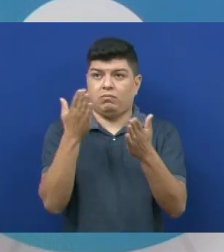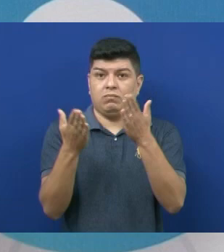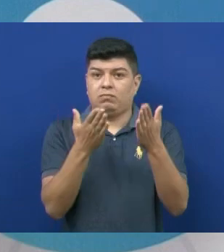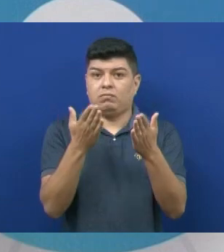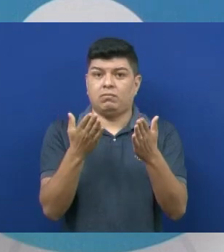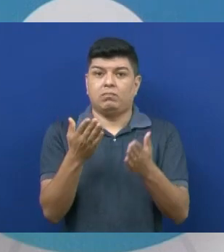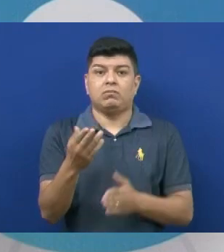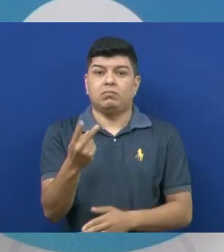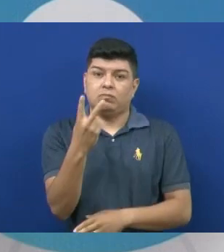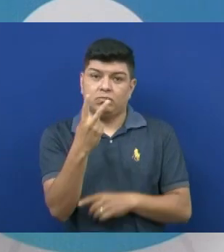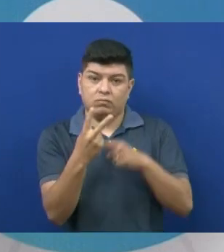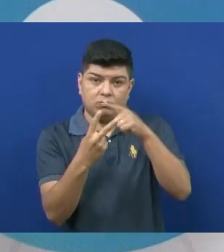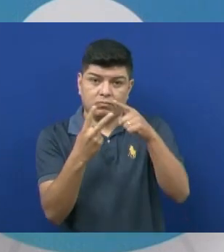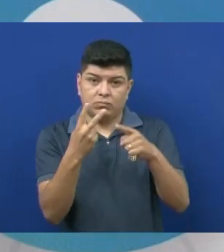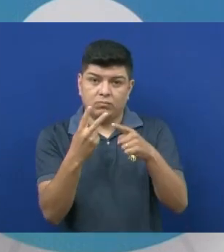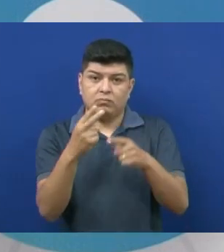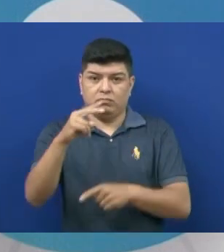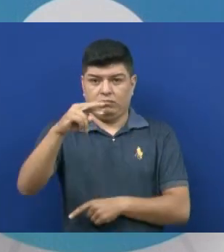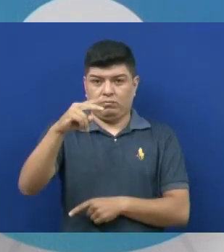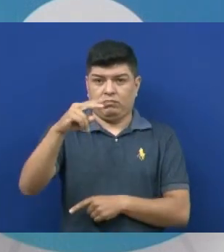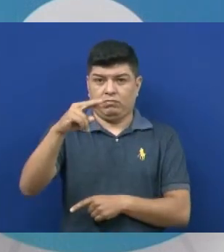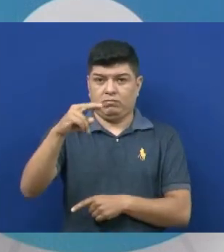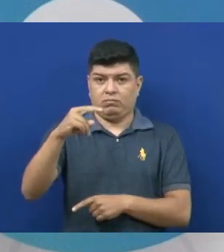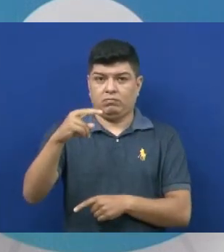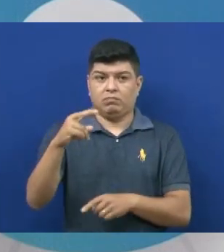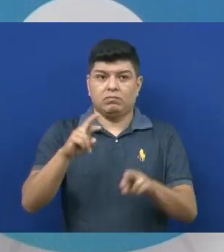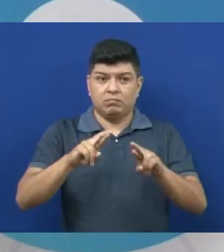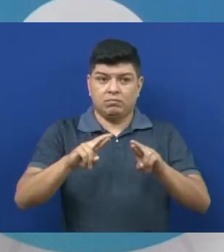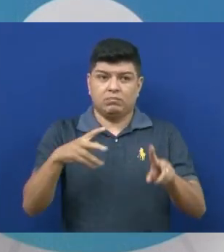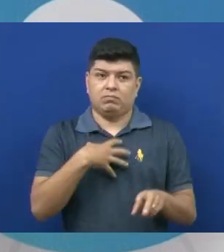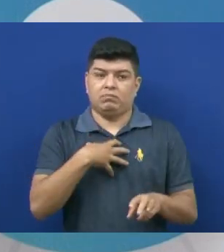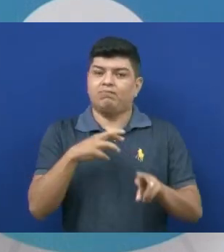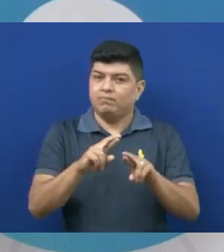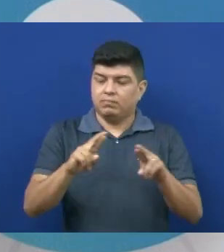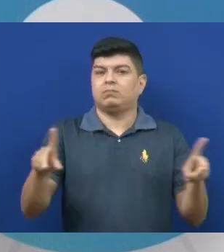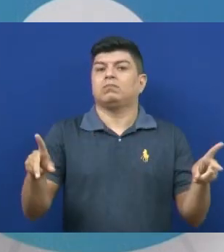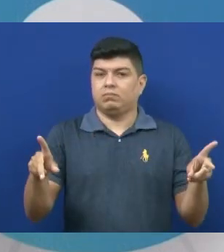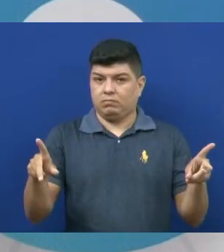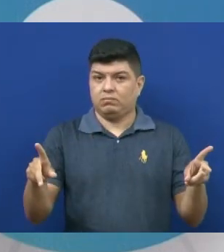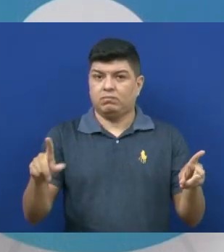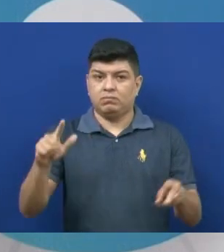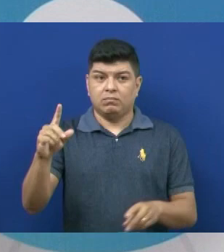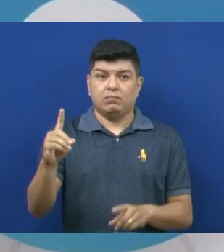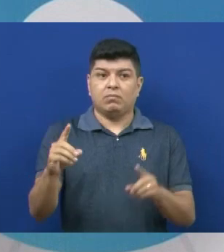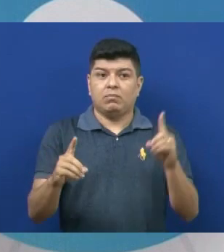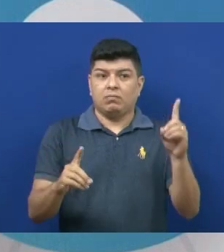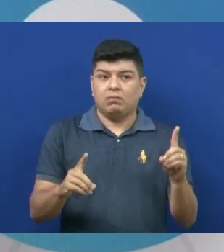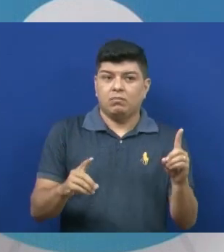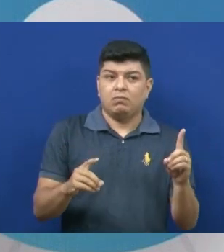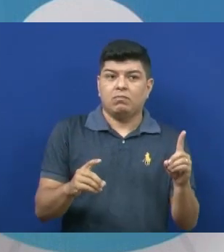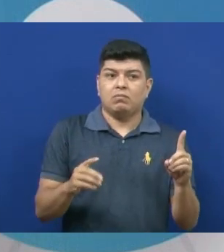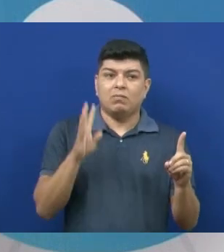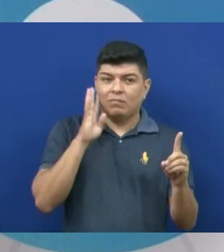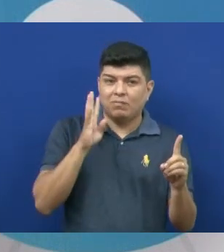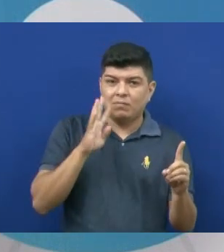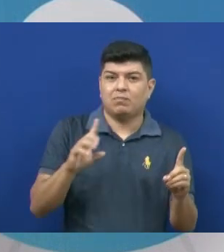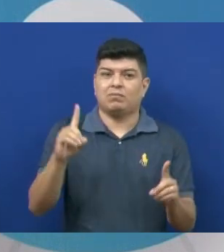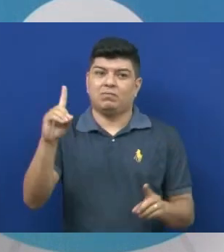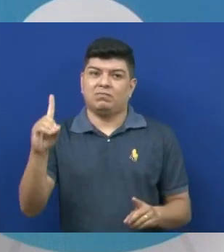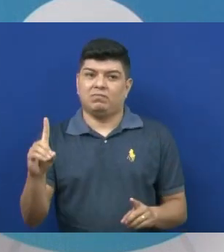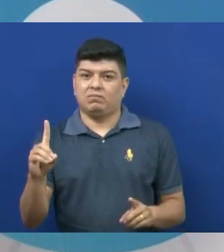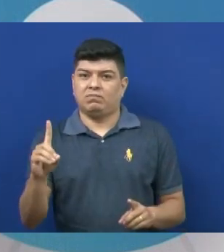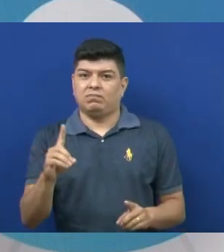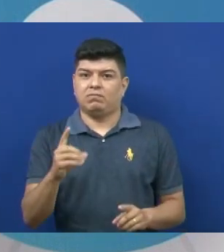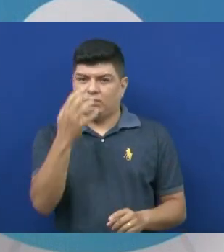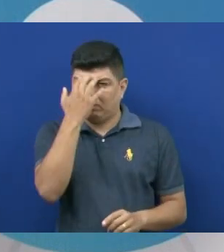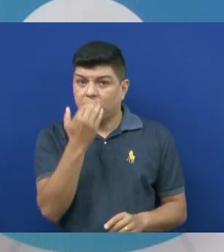de duas irmãs que tinham um temperamento totalmente diferentes. Uma era simpática, enquanto a outra era grosseira. As duas tiveram um encontro com uma fada, e cada